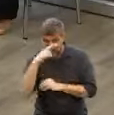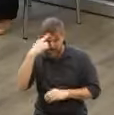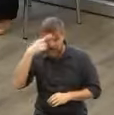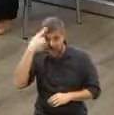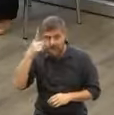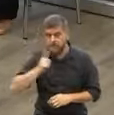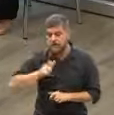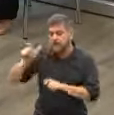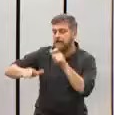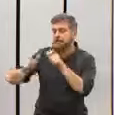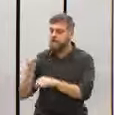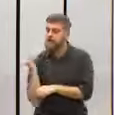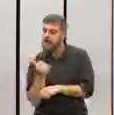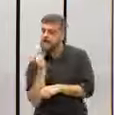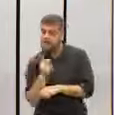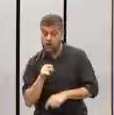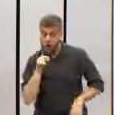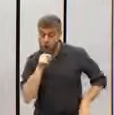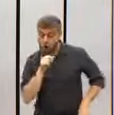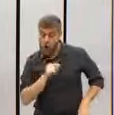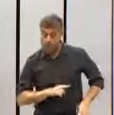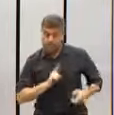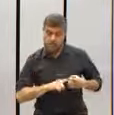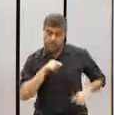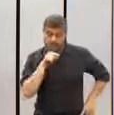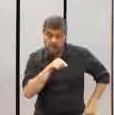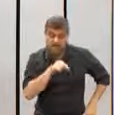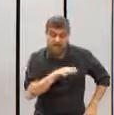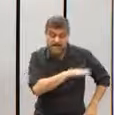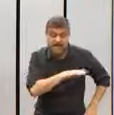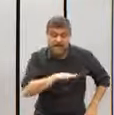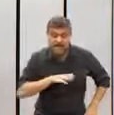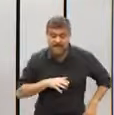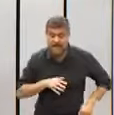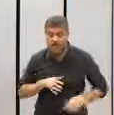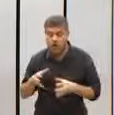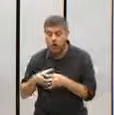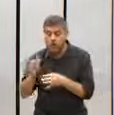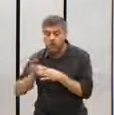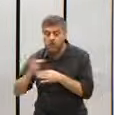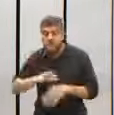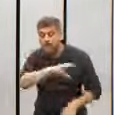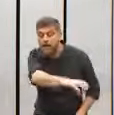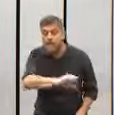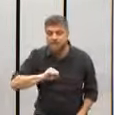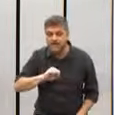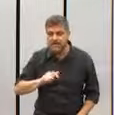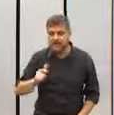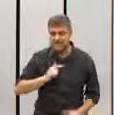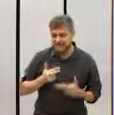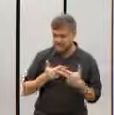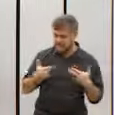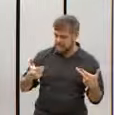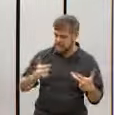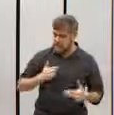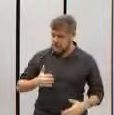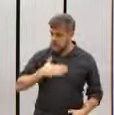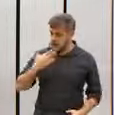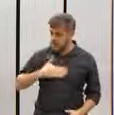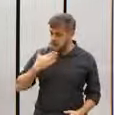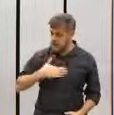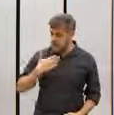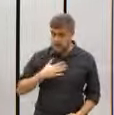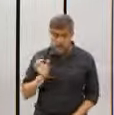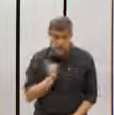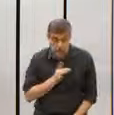gente que fala assim, olha, eu vou chamar o Conselho Tutelar para pegar você, fala para as crianças, existe até uma coisa meio que as pessoas acabam